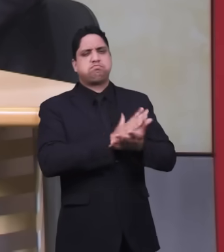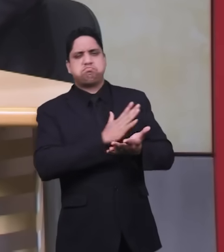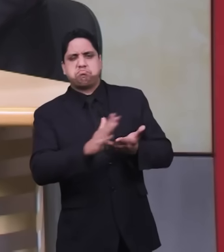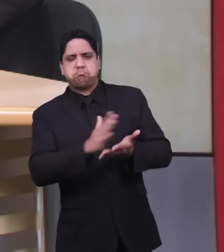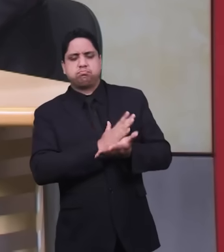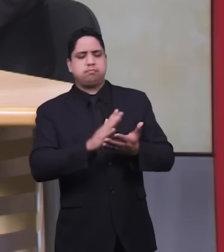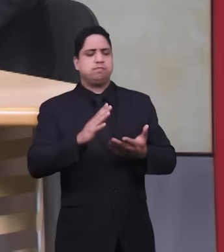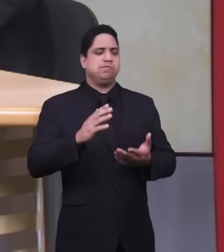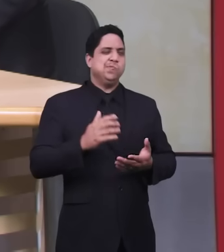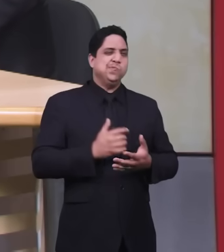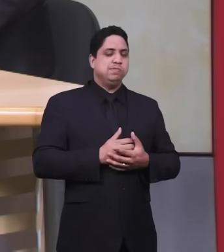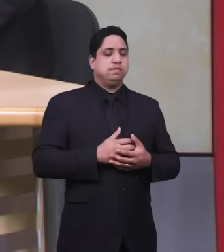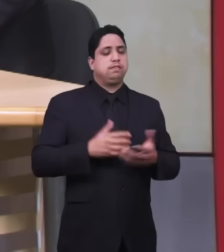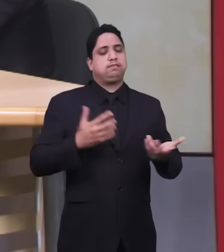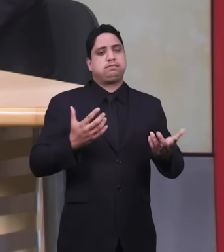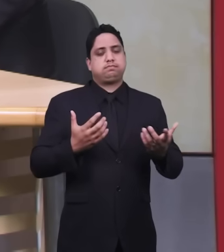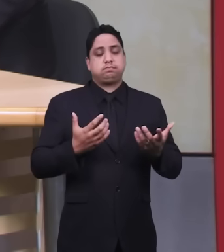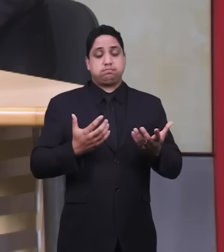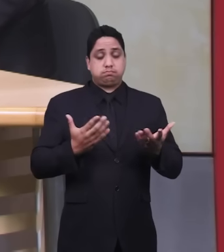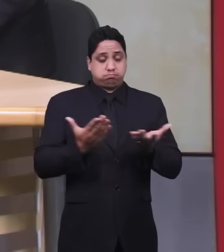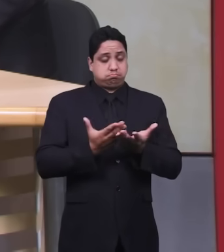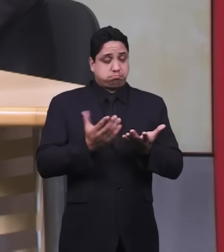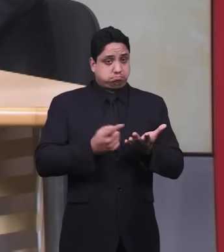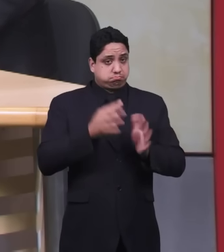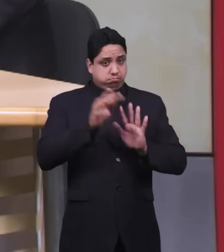evangélicos, principalmente os históricos, né?